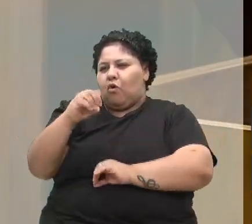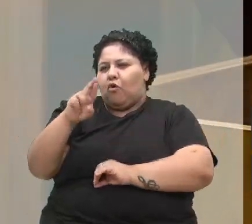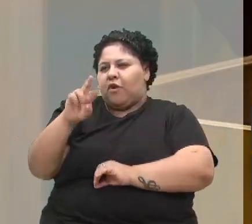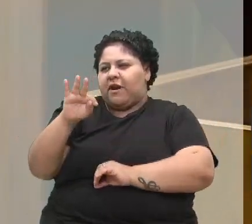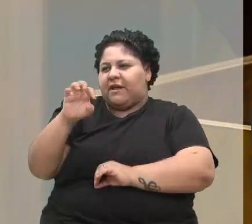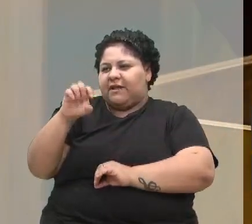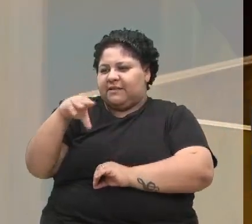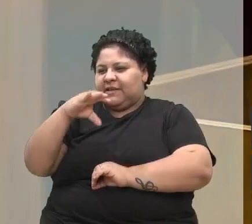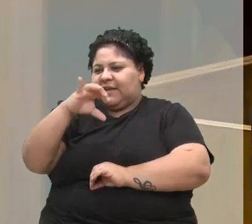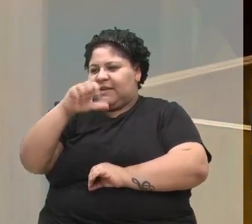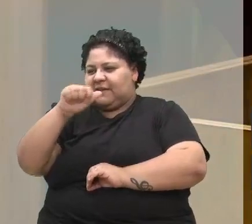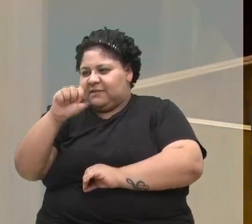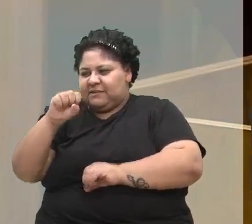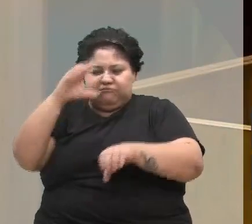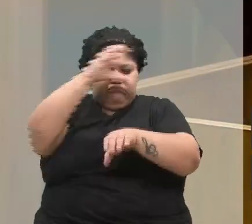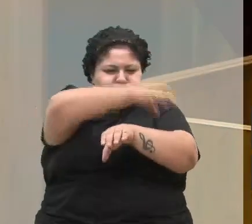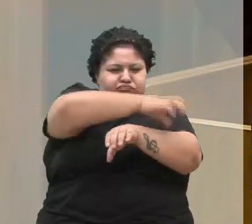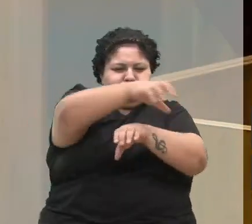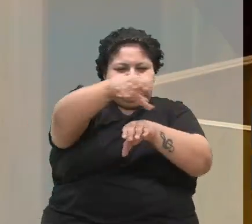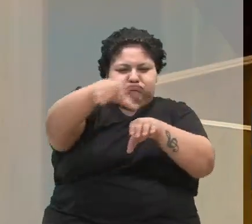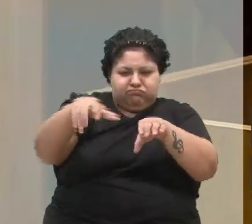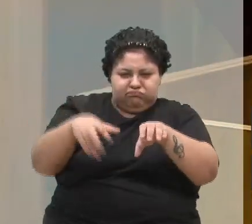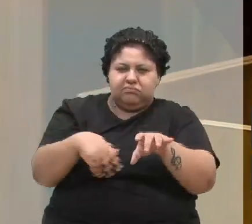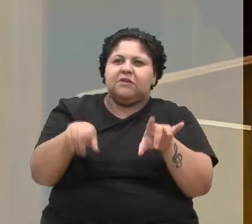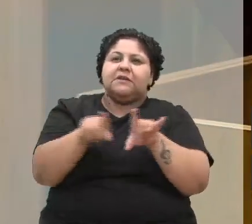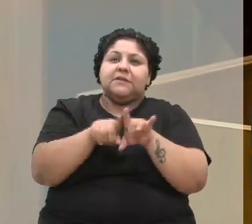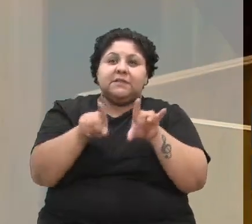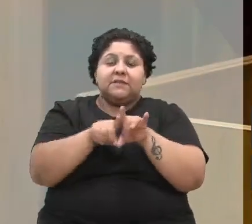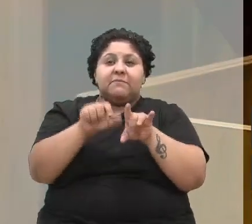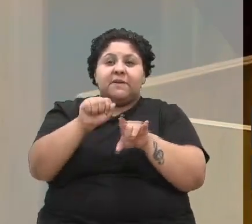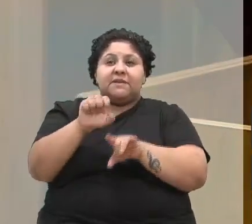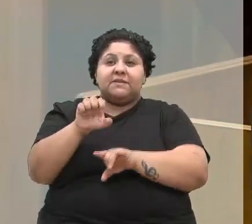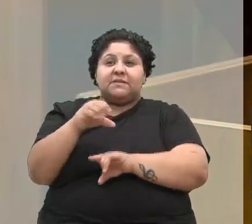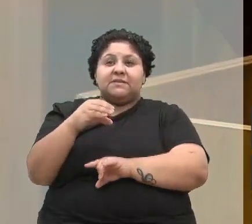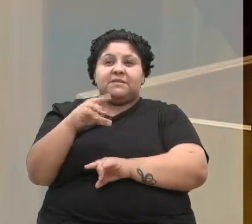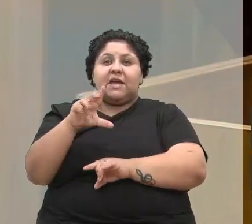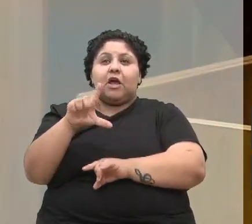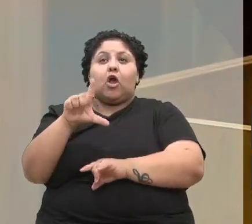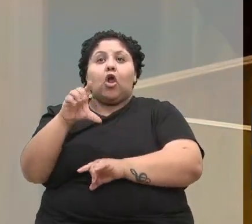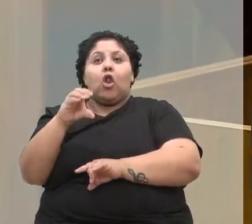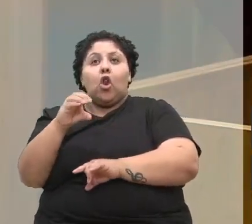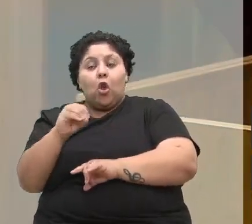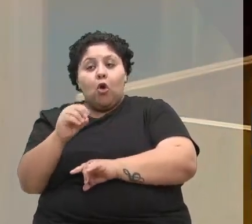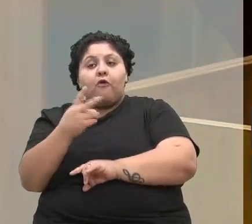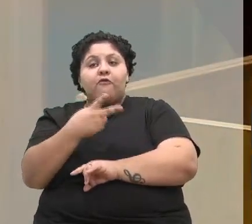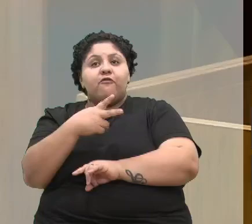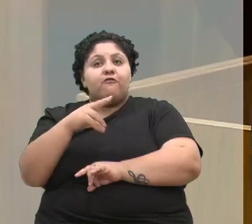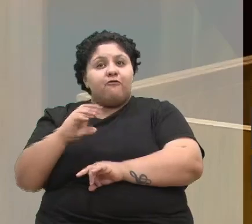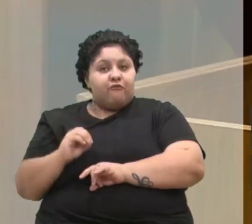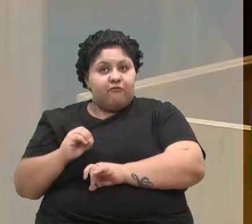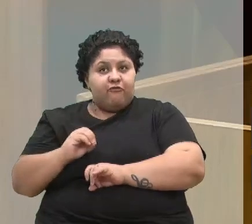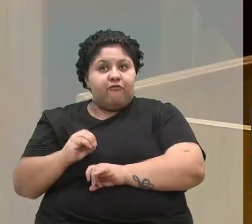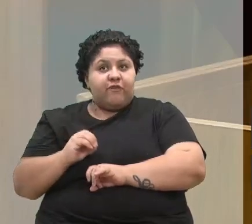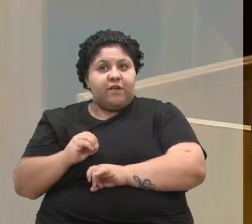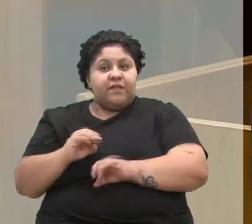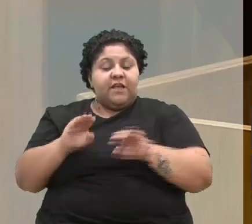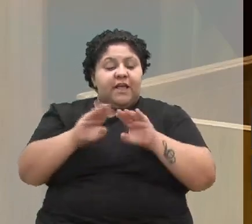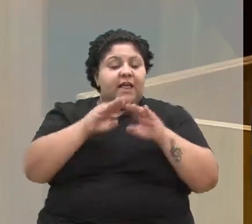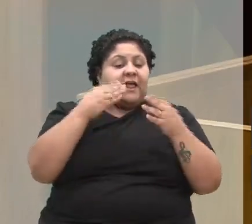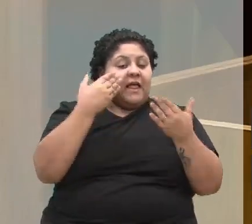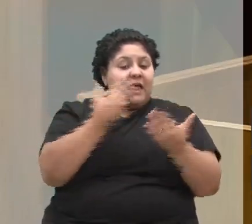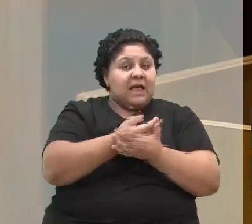ali em torno. E também século XX, Delaiser. Então, essa escola Laurindo Fórmula, um